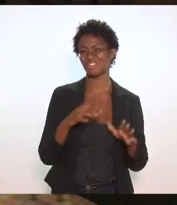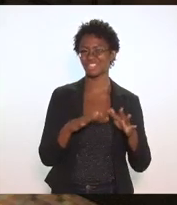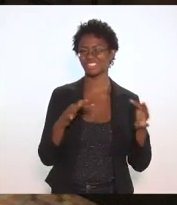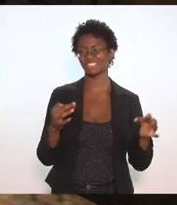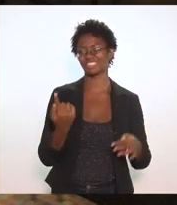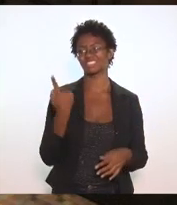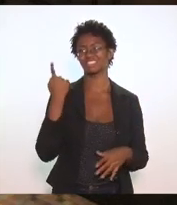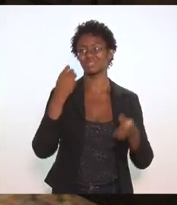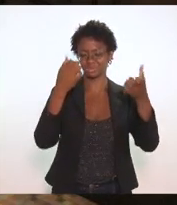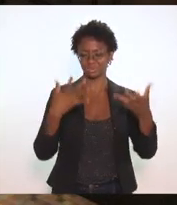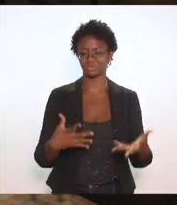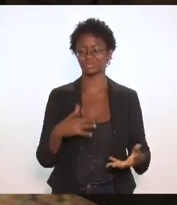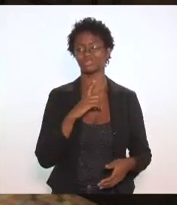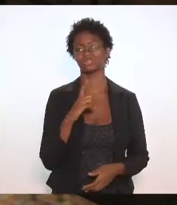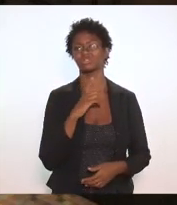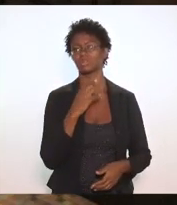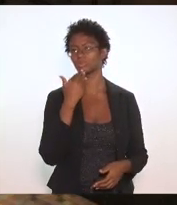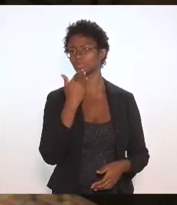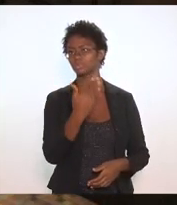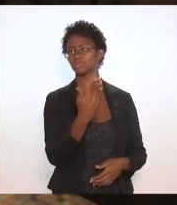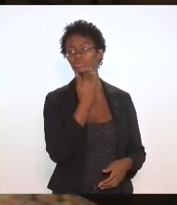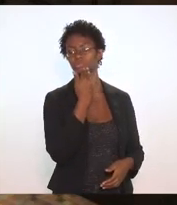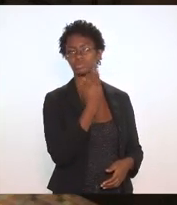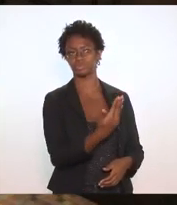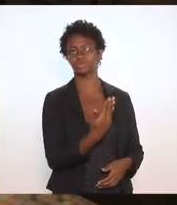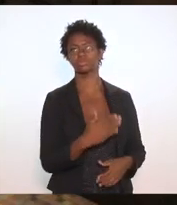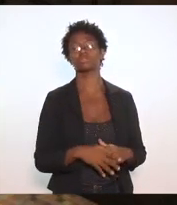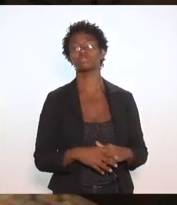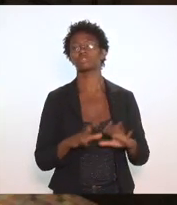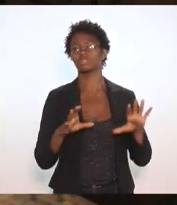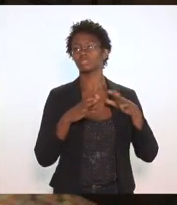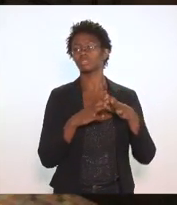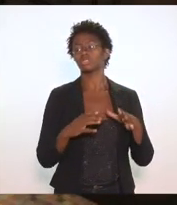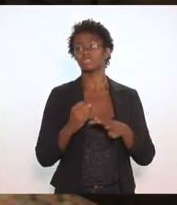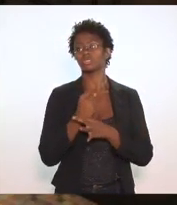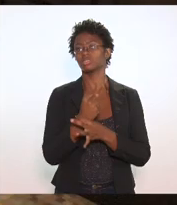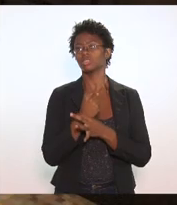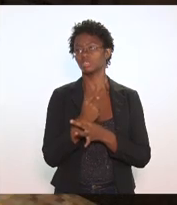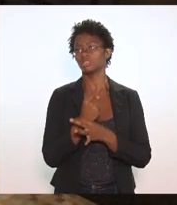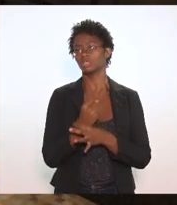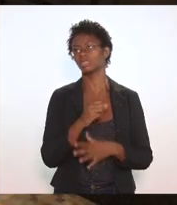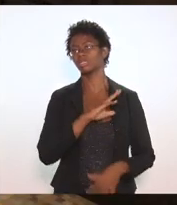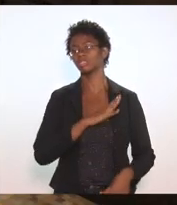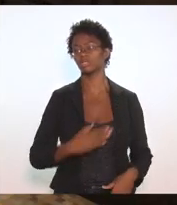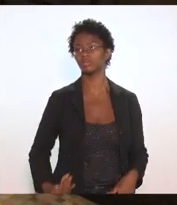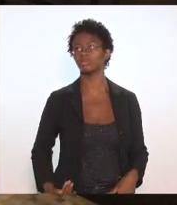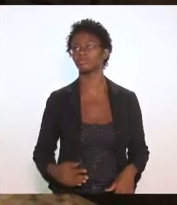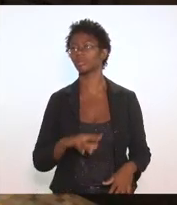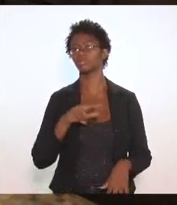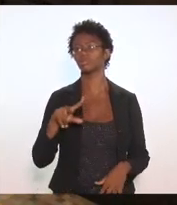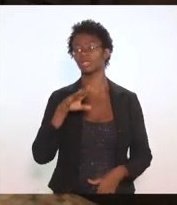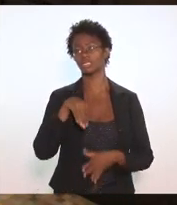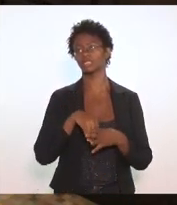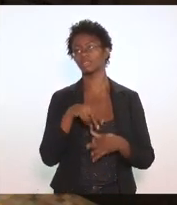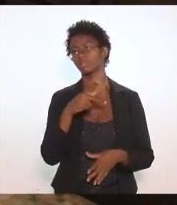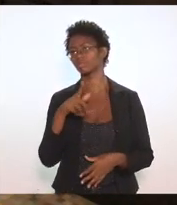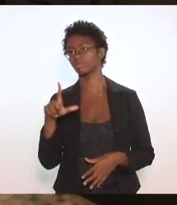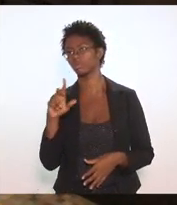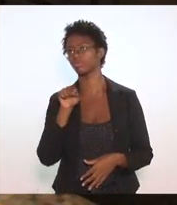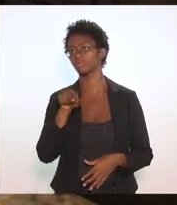havia solicitado o parecer da Comissão de Segurança Pública, mas que não cabia nesse projeto, e Vossa Excelência acabou dizendo,